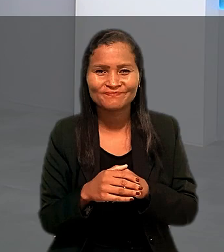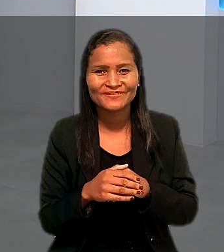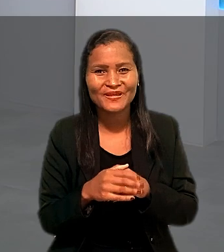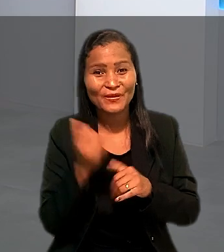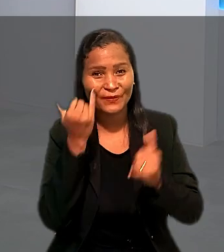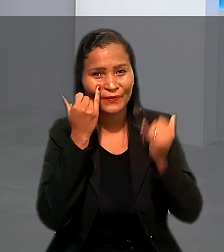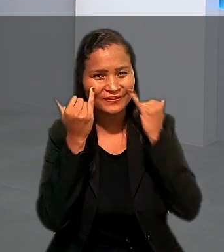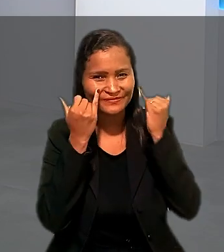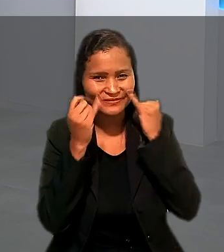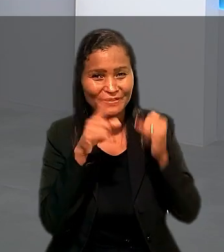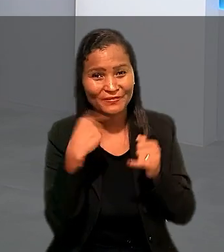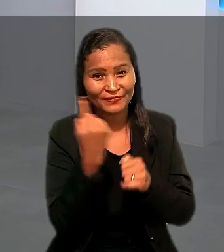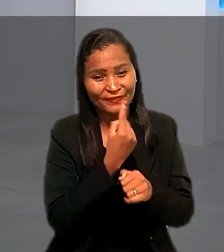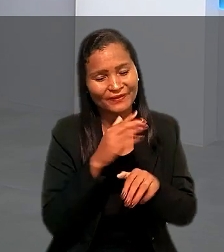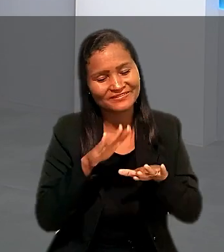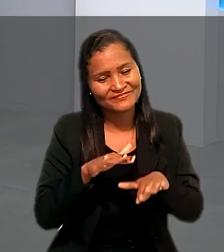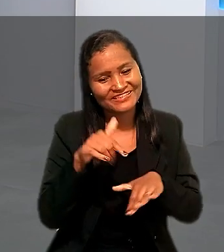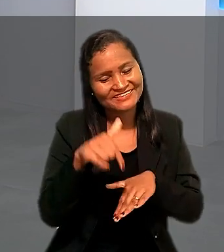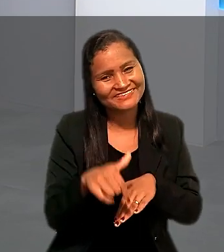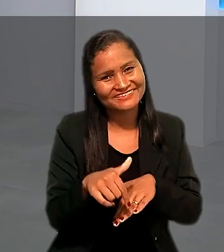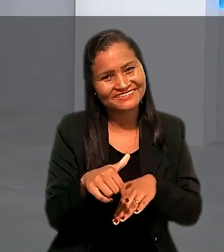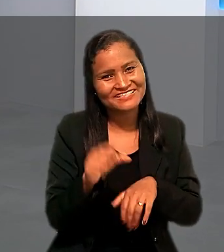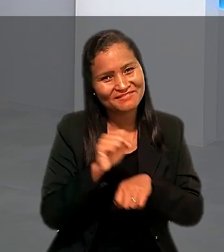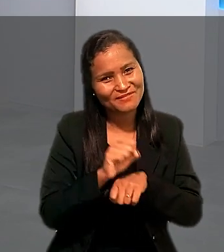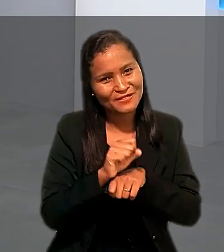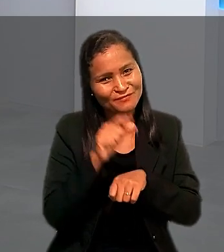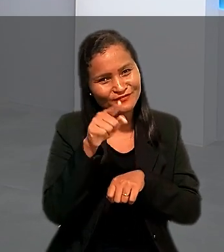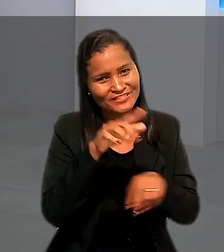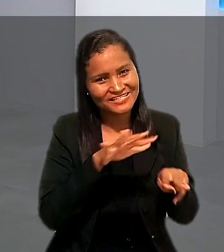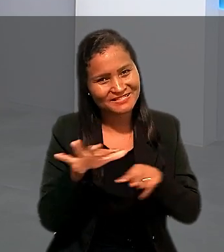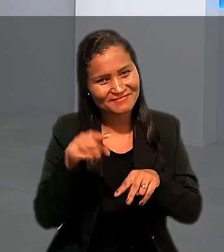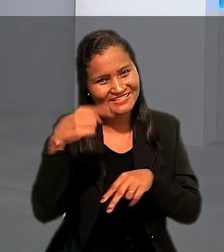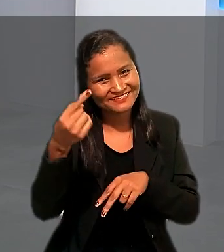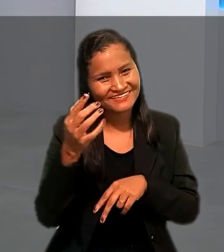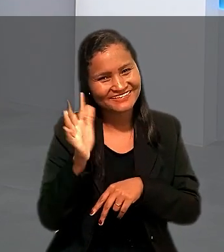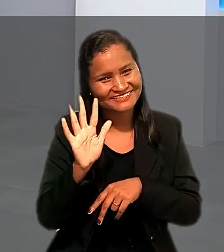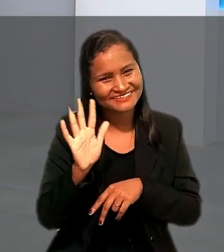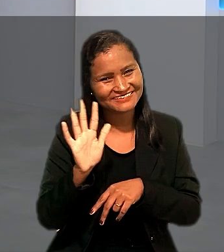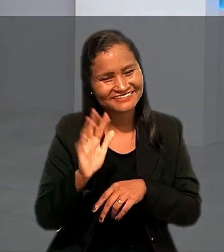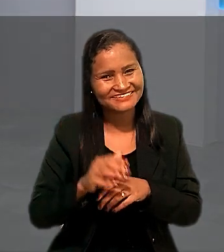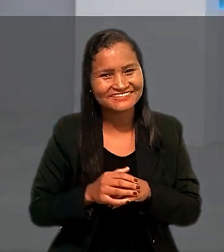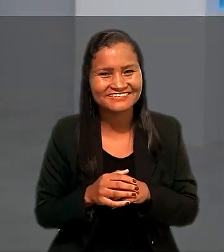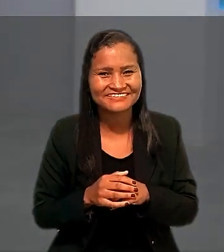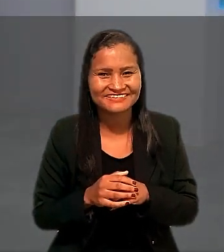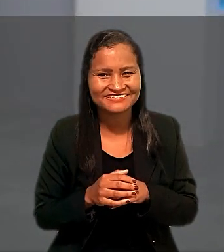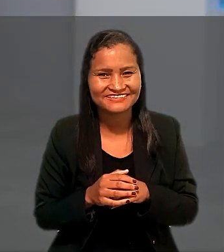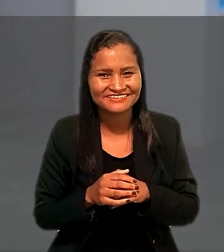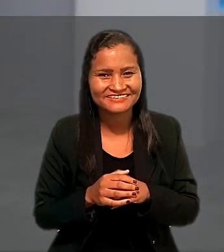Com essas informações, nós ficamos por aqui. A gente te espera na semana que vem. Tchau!